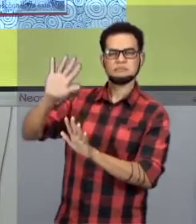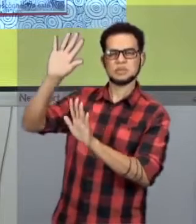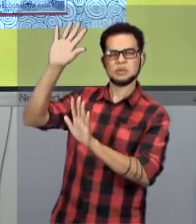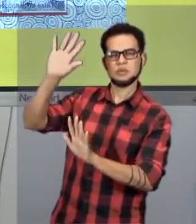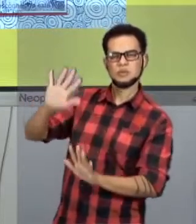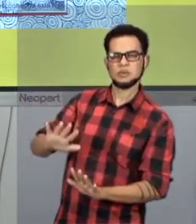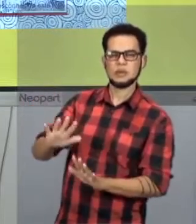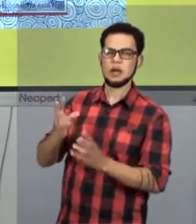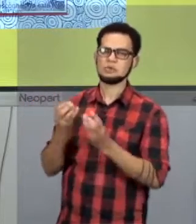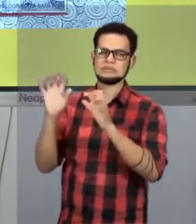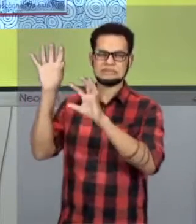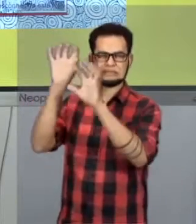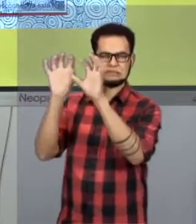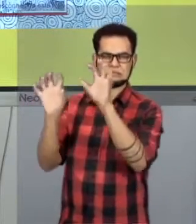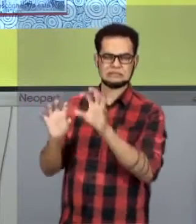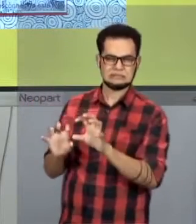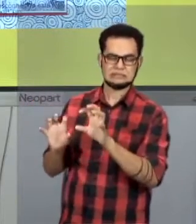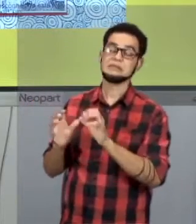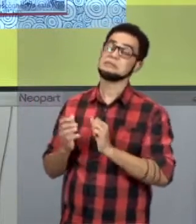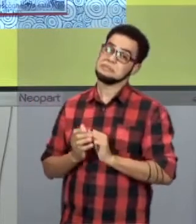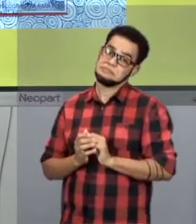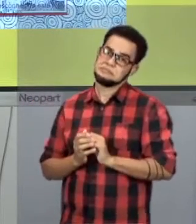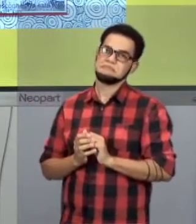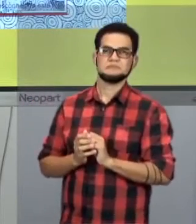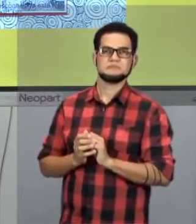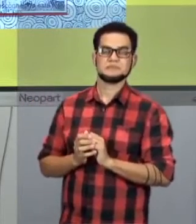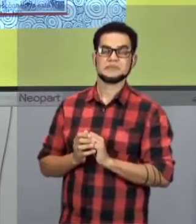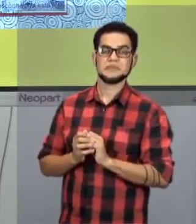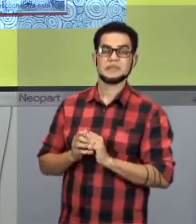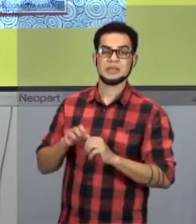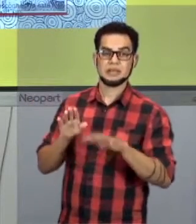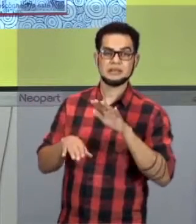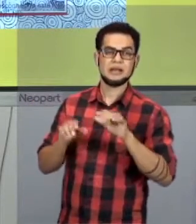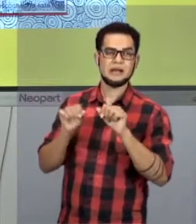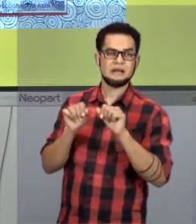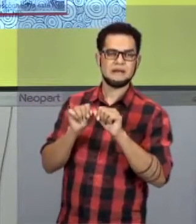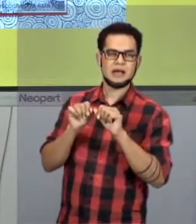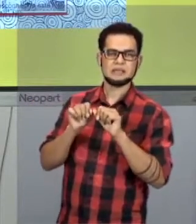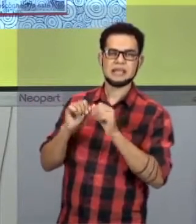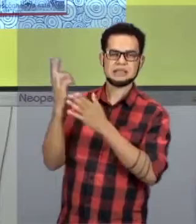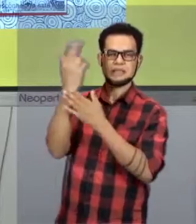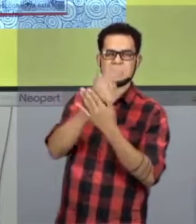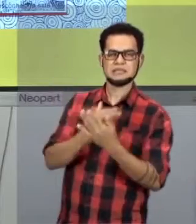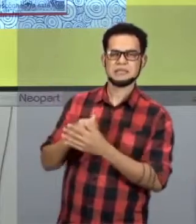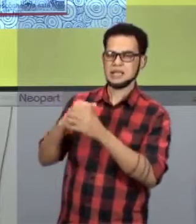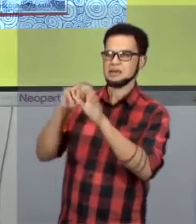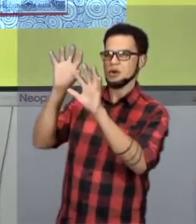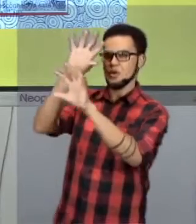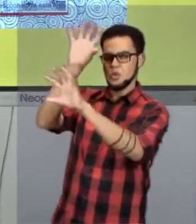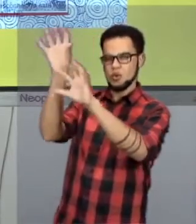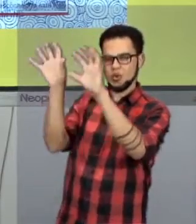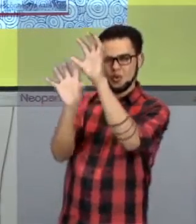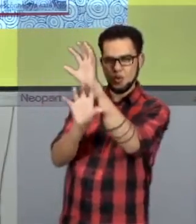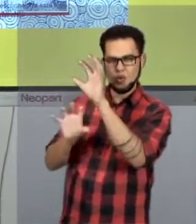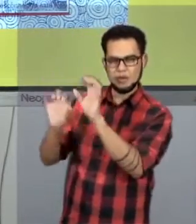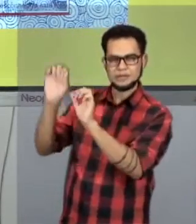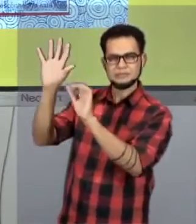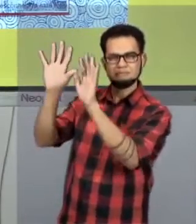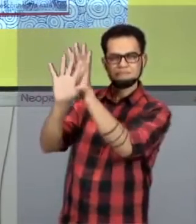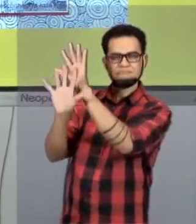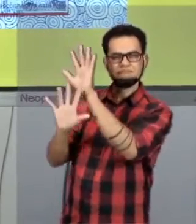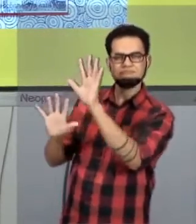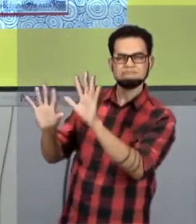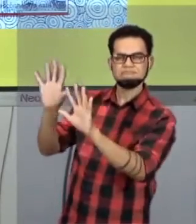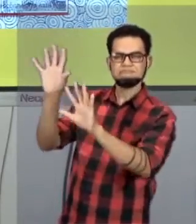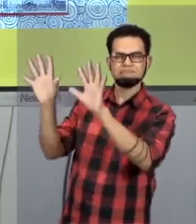ambientes ásperos. Quando a gente faz aqueles desenhos na parede, né? E aí a gente tem aquela